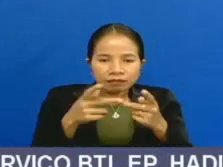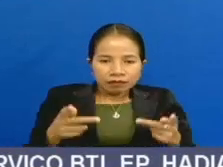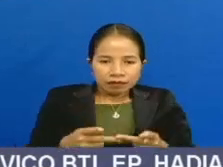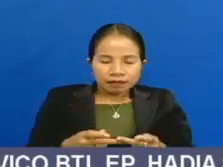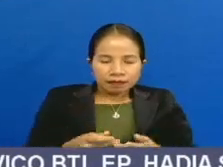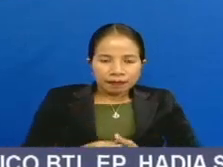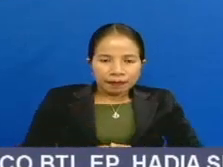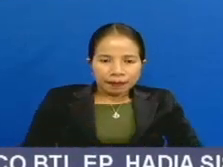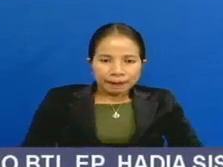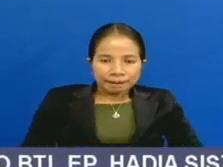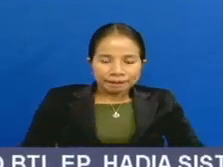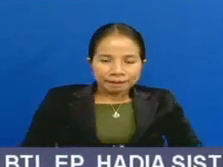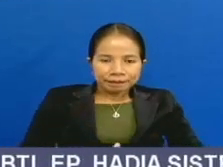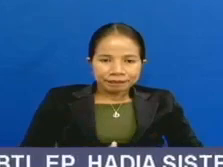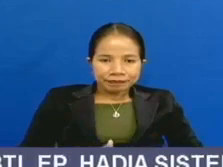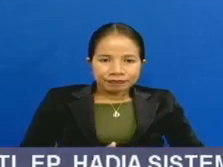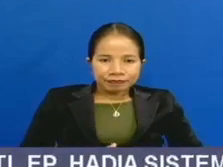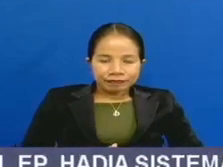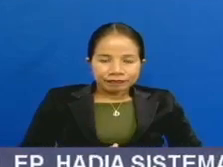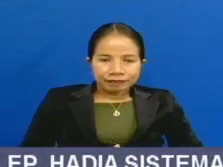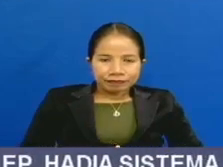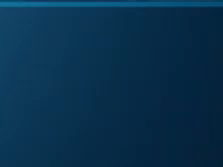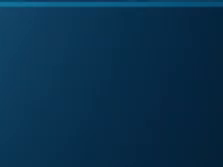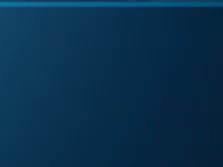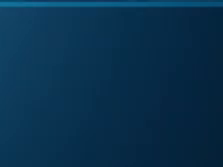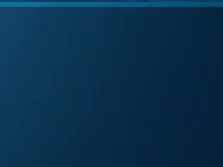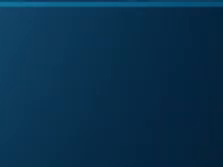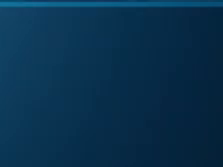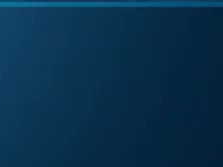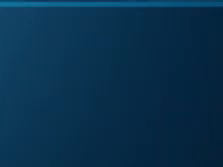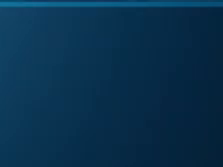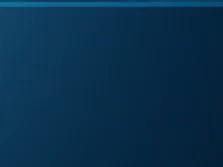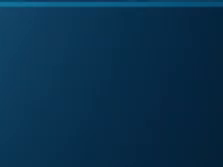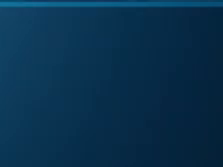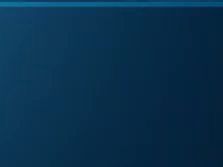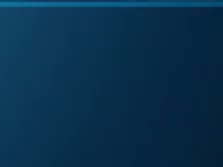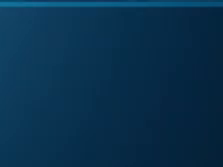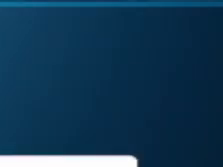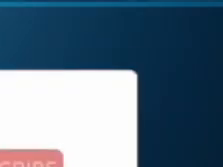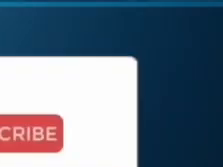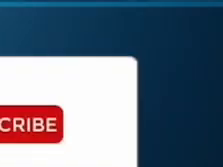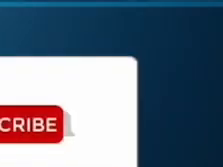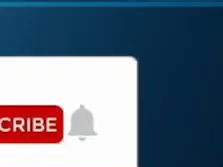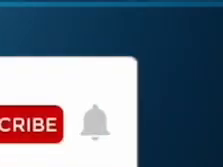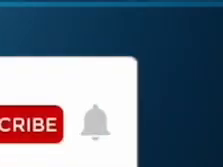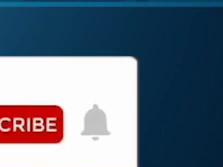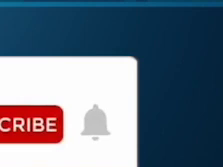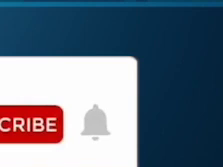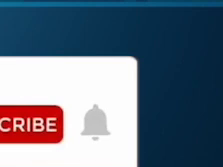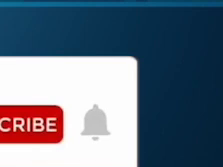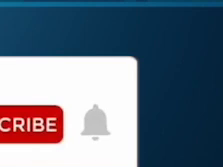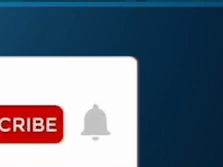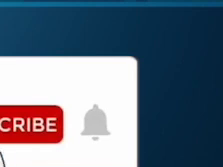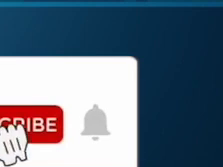Lecidere. Aliança Nunes, Miguel da Costa, RTTLI. Atu retang informação factuais no atuais, que